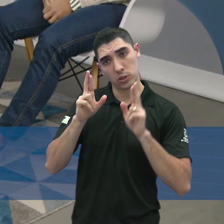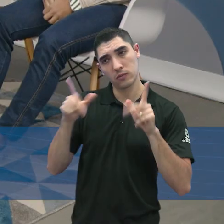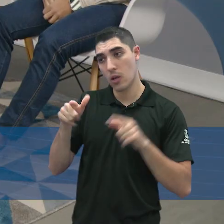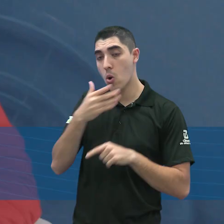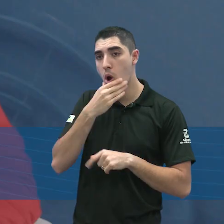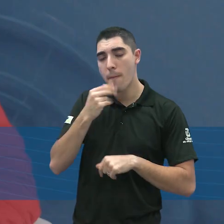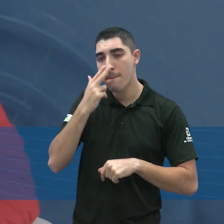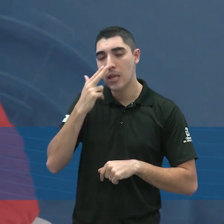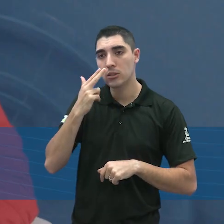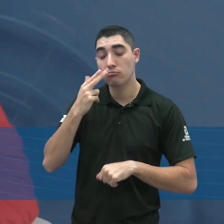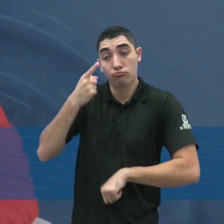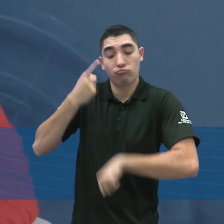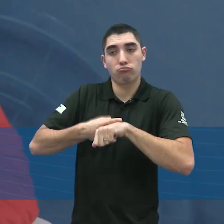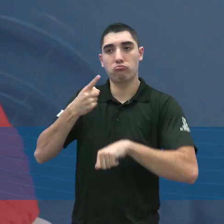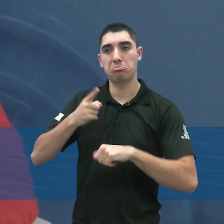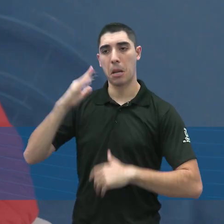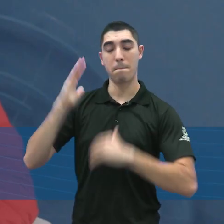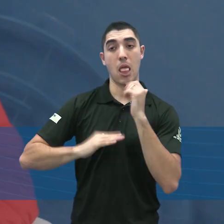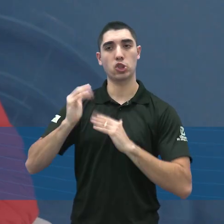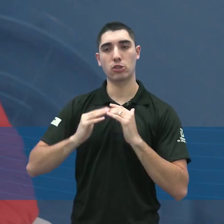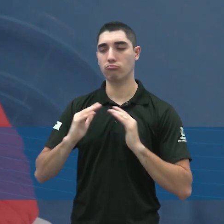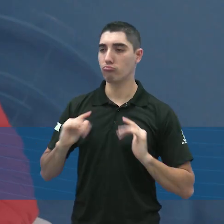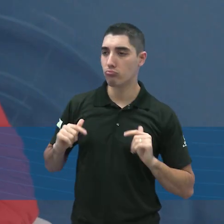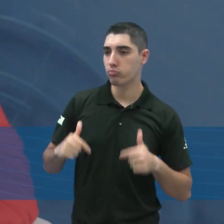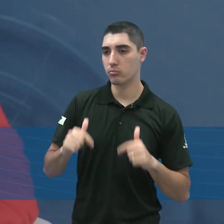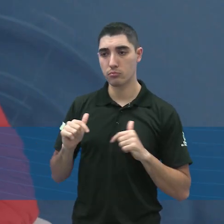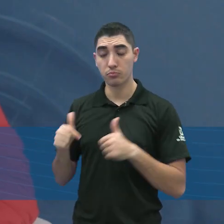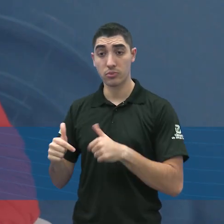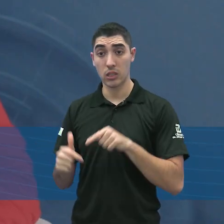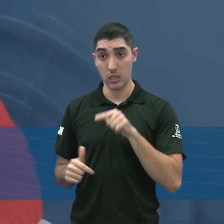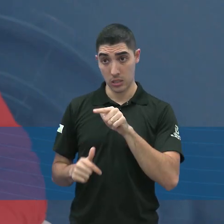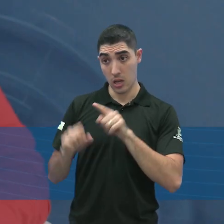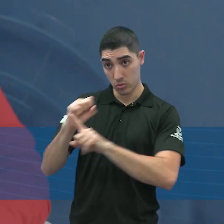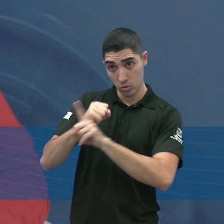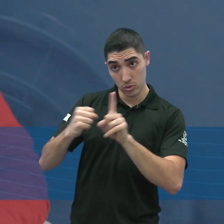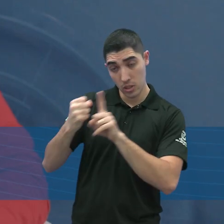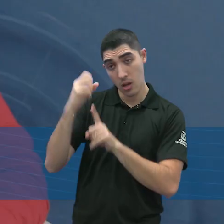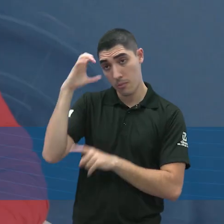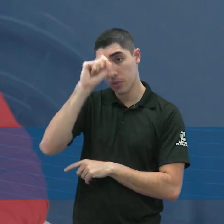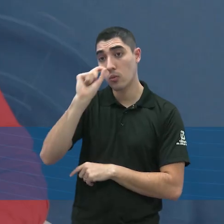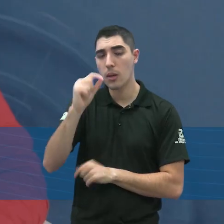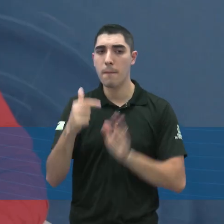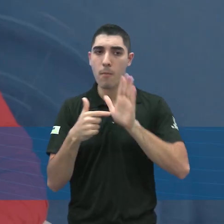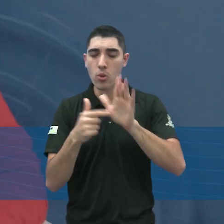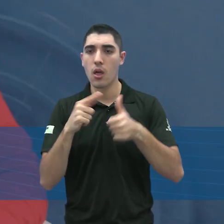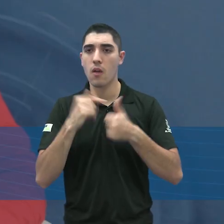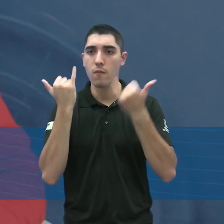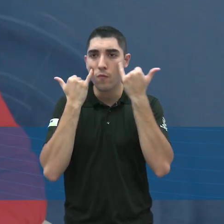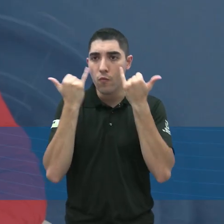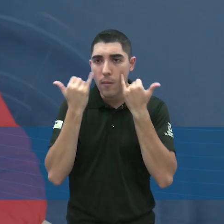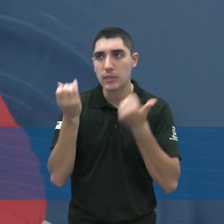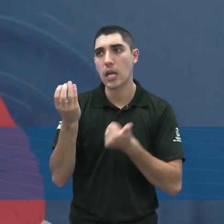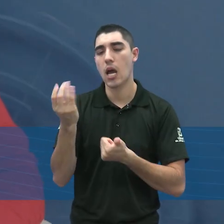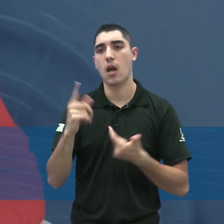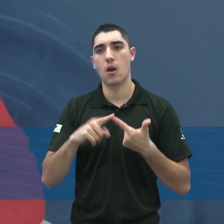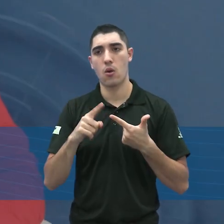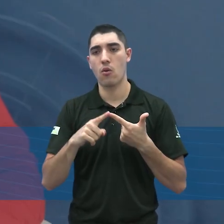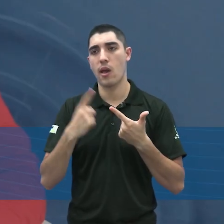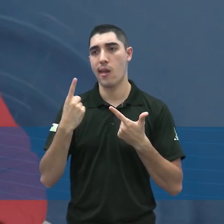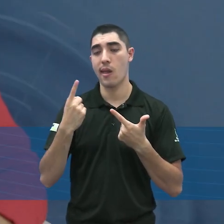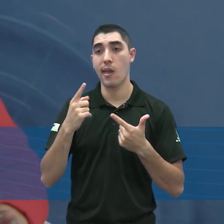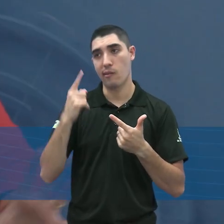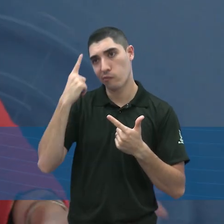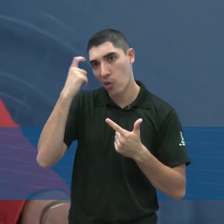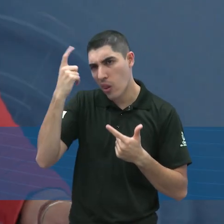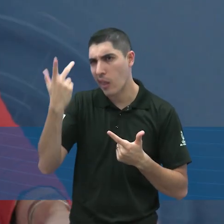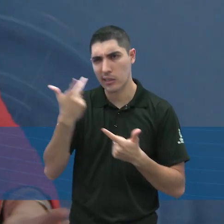bem práticos. Acho que é importante a sociedade, de modo geral, quando precisar abordar, né, trazer números, trazer estatísticas,